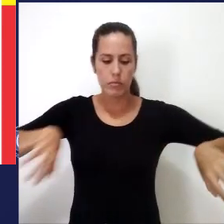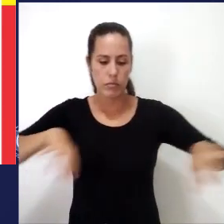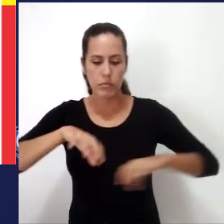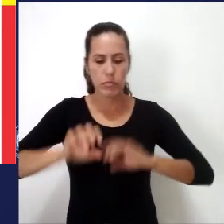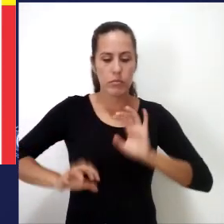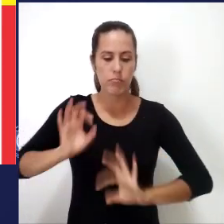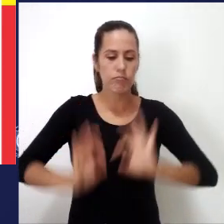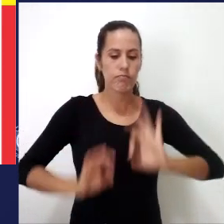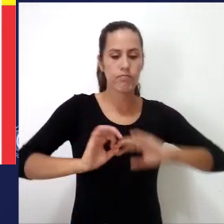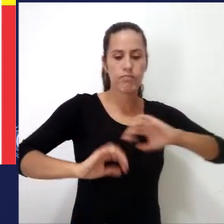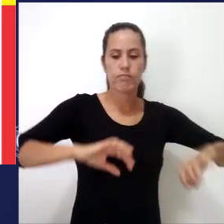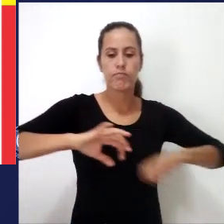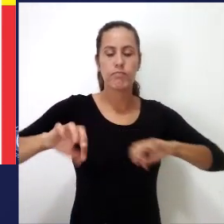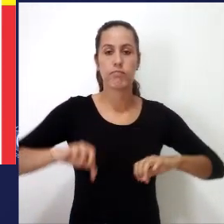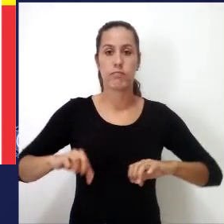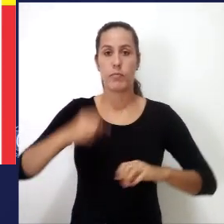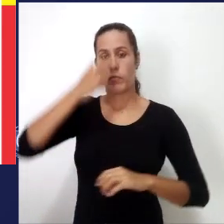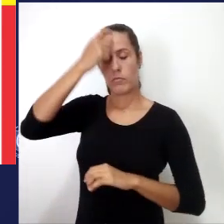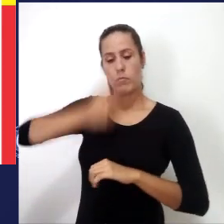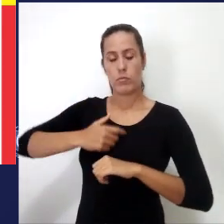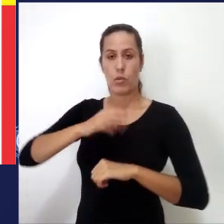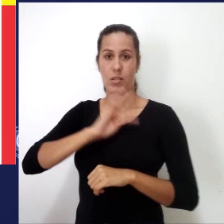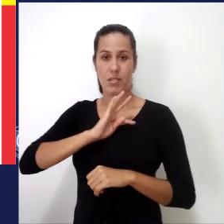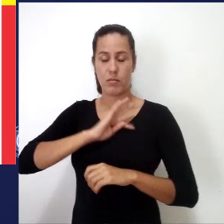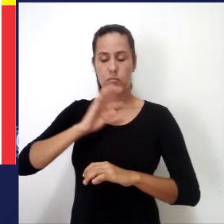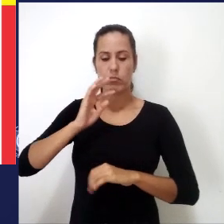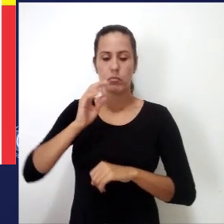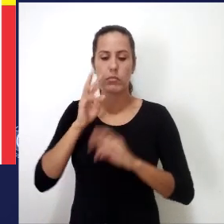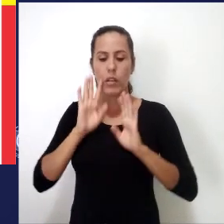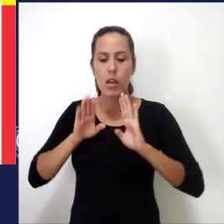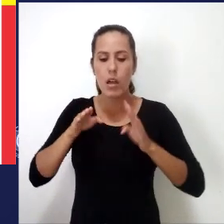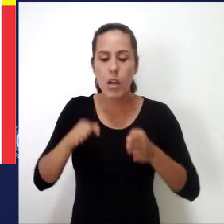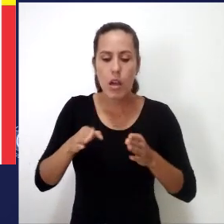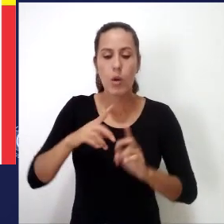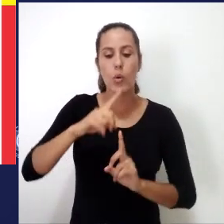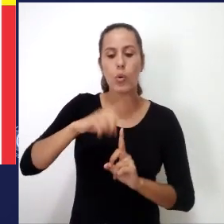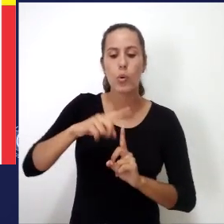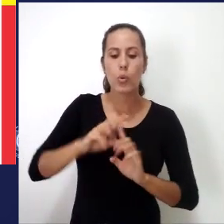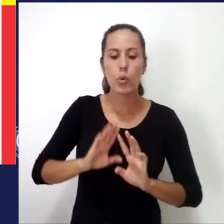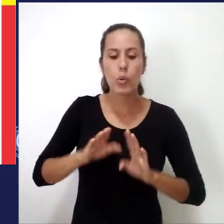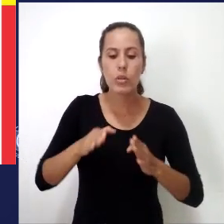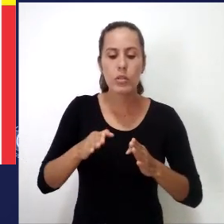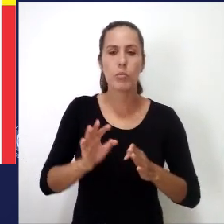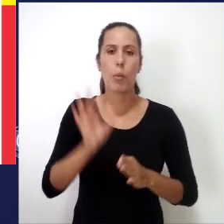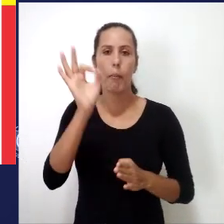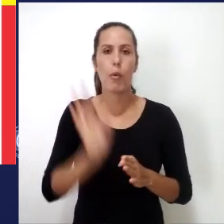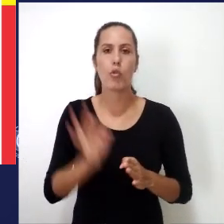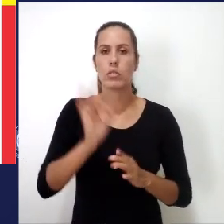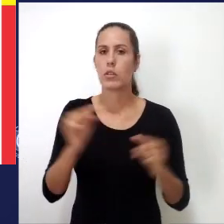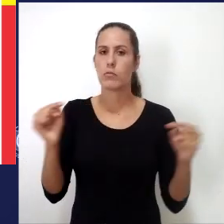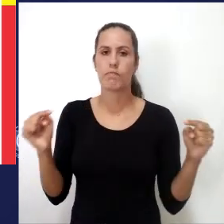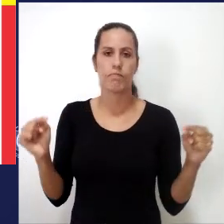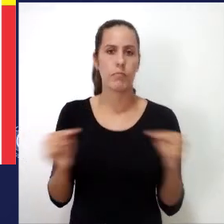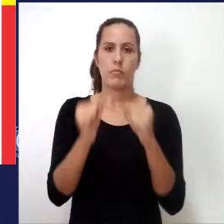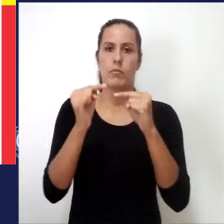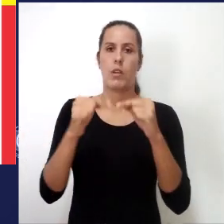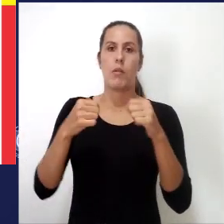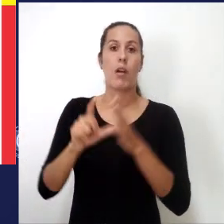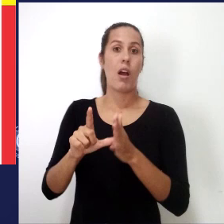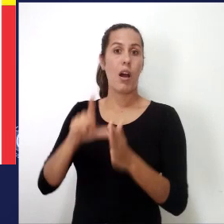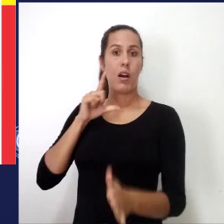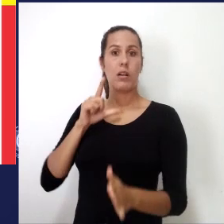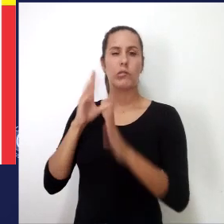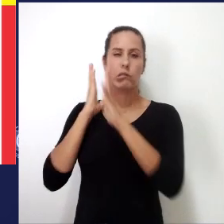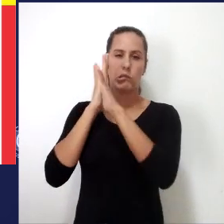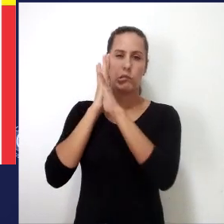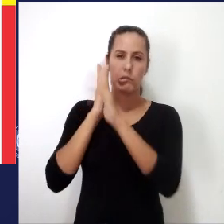o técnico, ou farmacêutico, ou biólogo, ou bioquímico está trabalhando, ele existe uma concentração. Ele